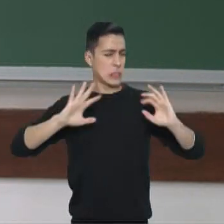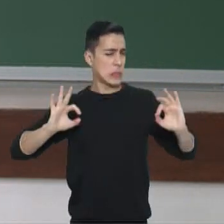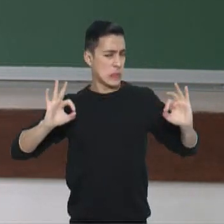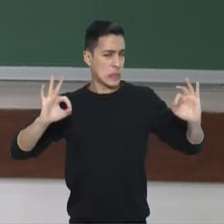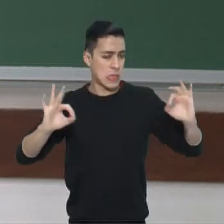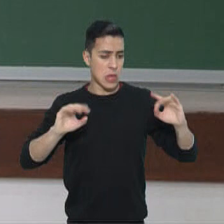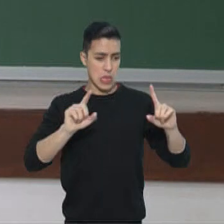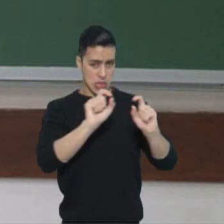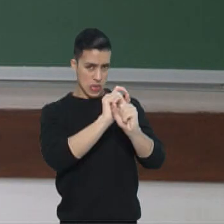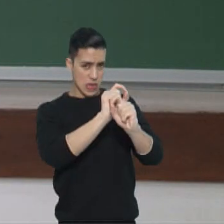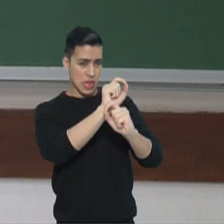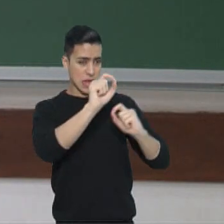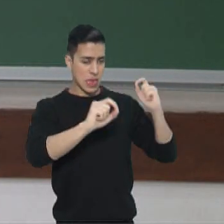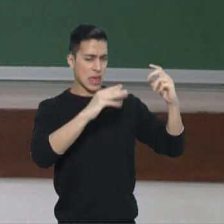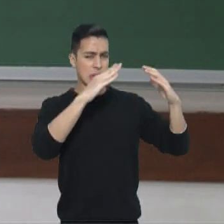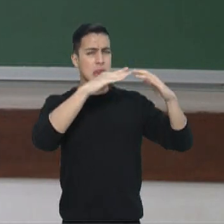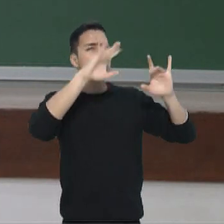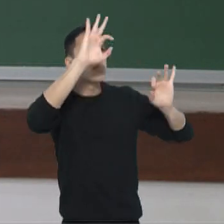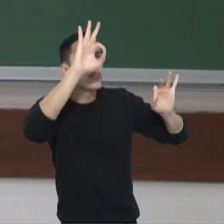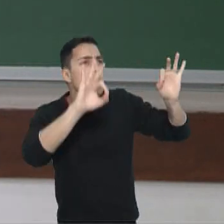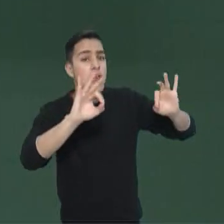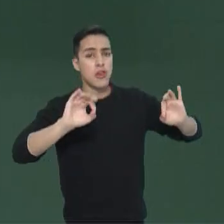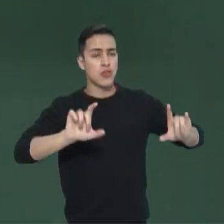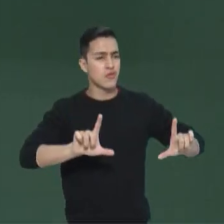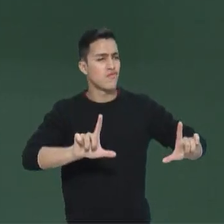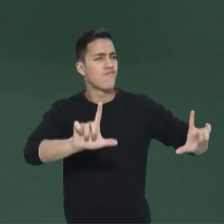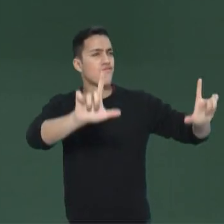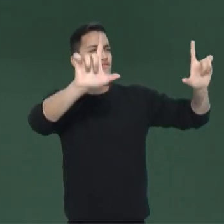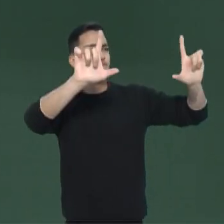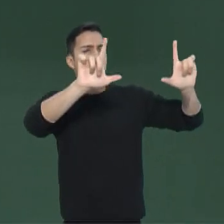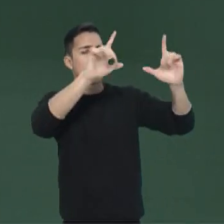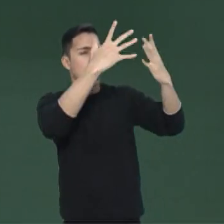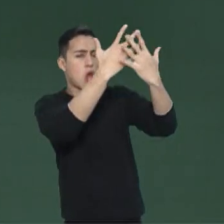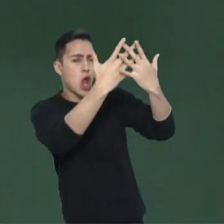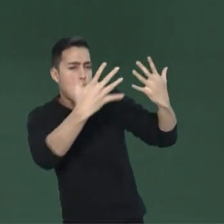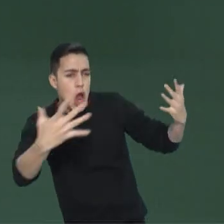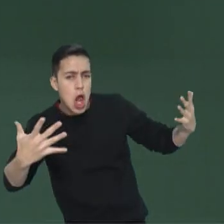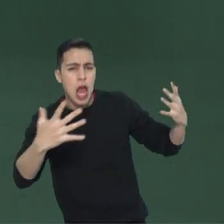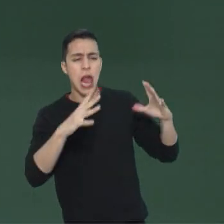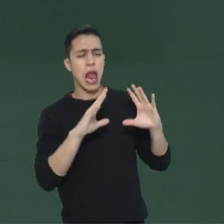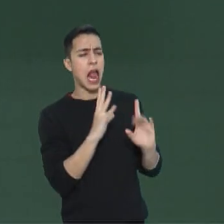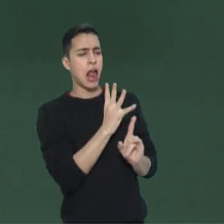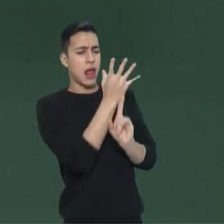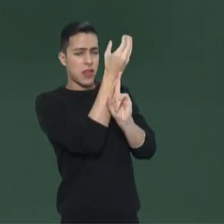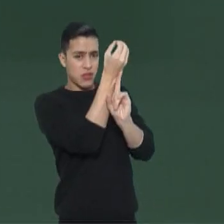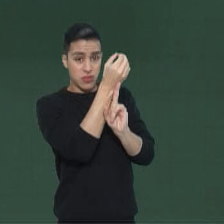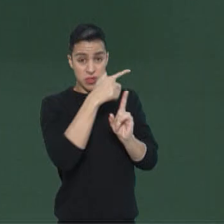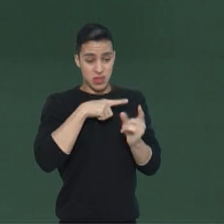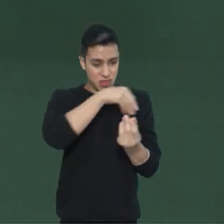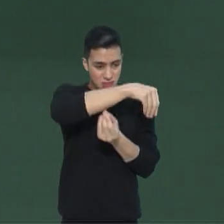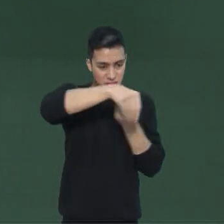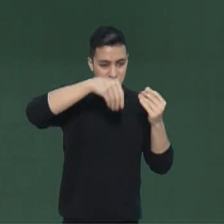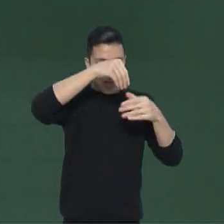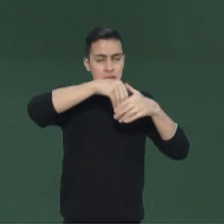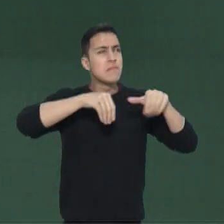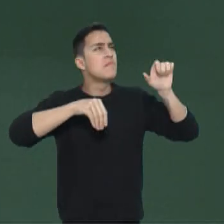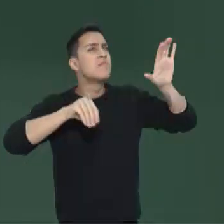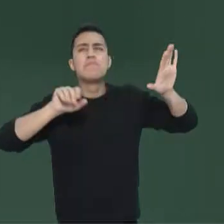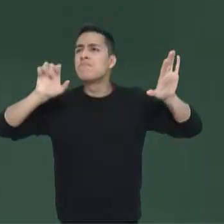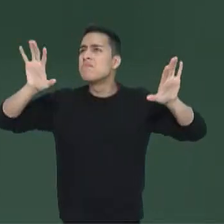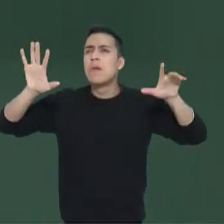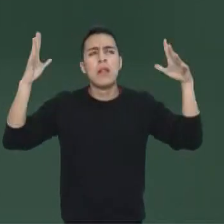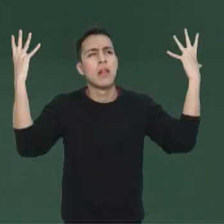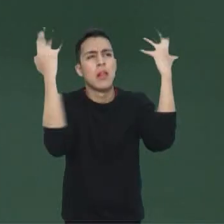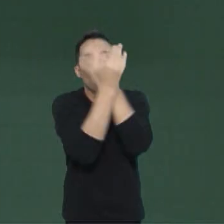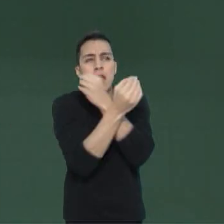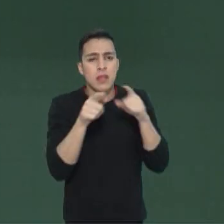Eram residências, então, decoradas com murais, com mosaicos, possuindo diversos